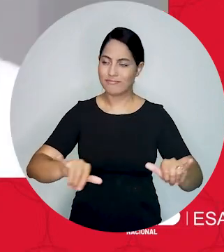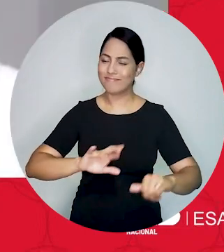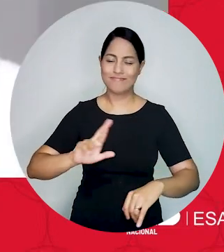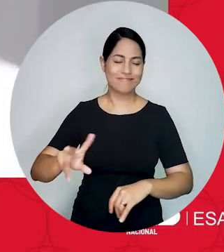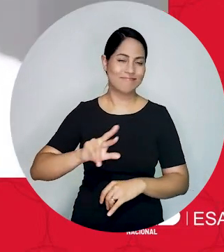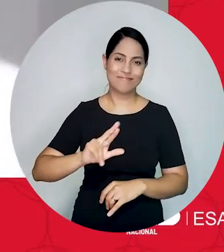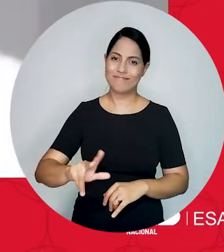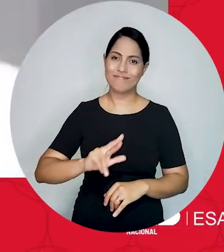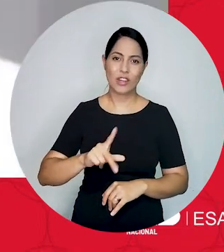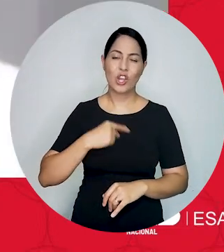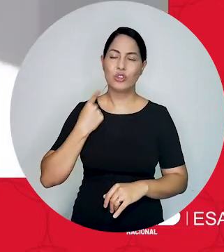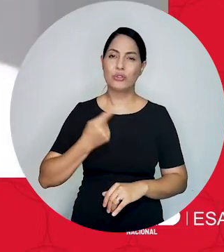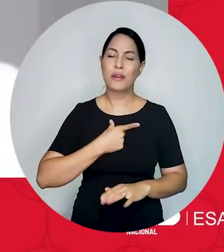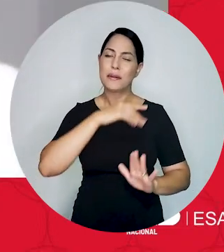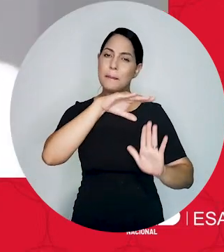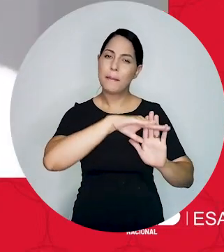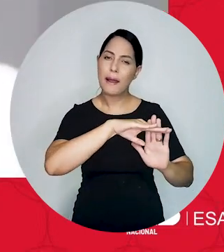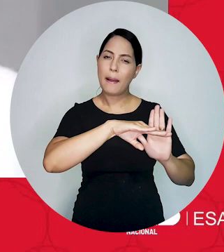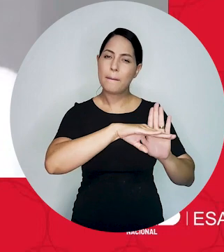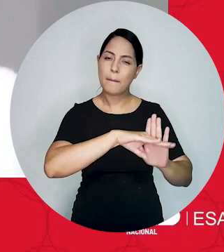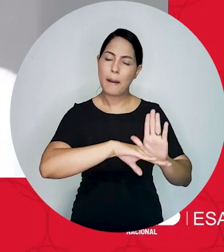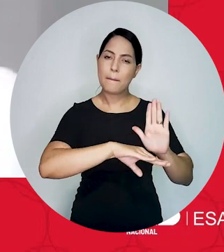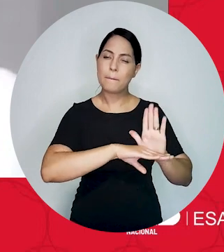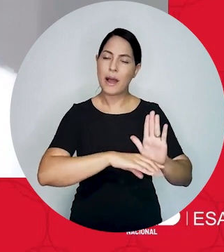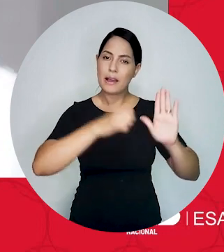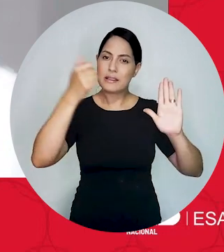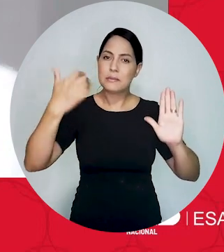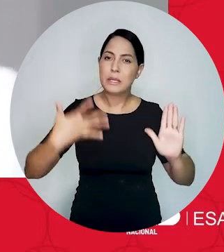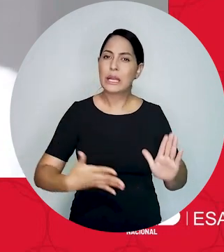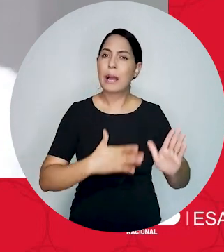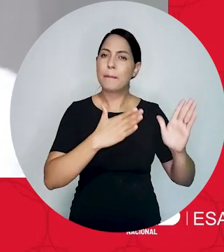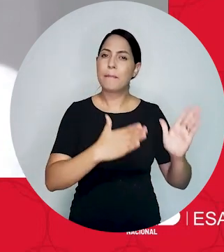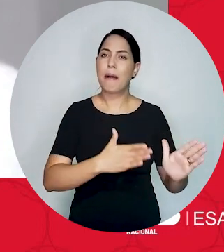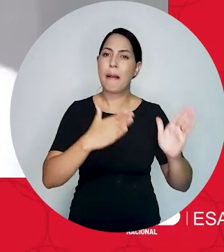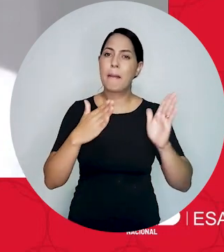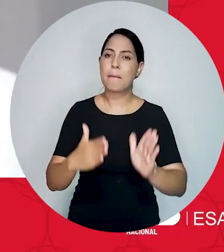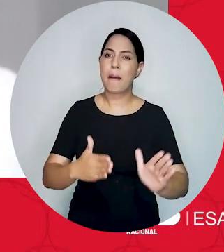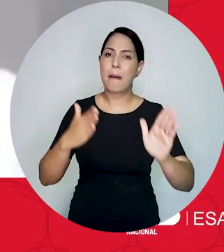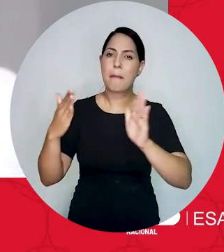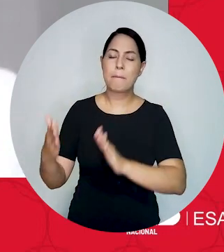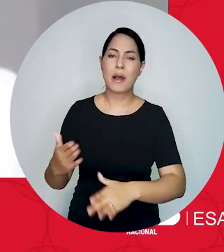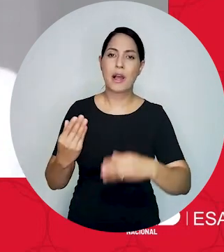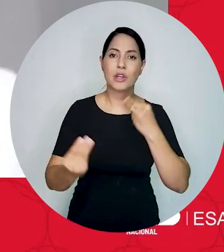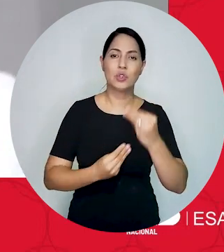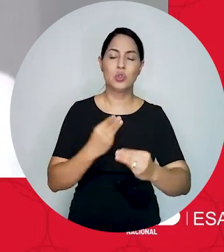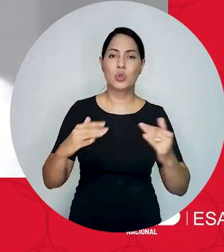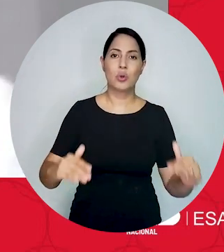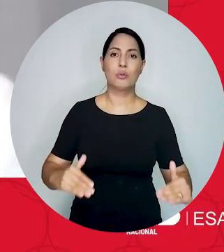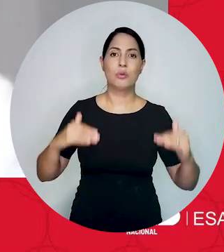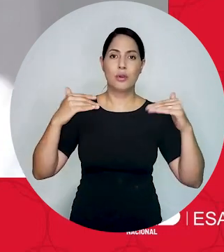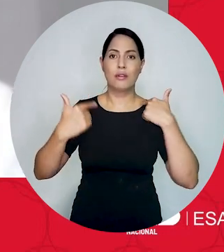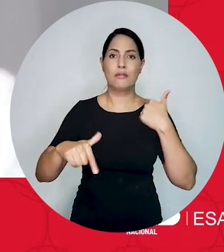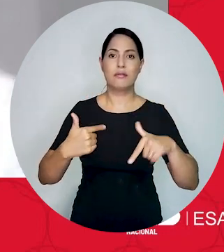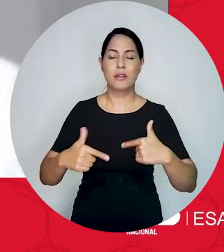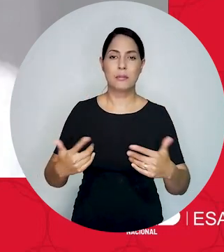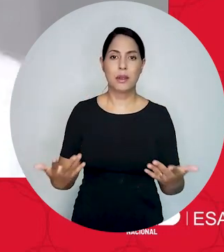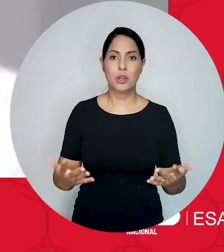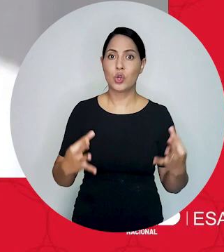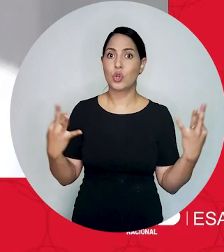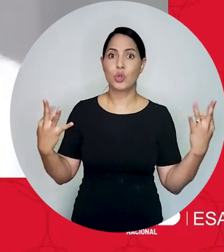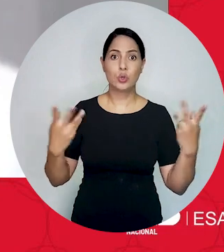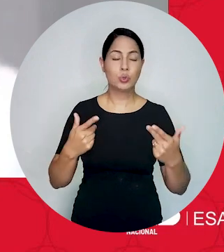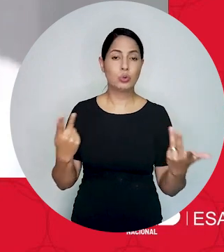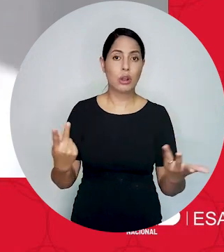método, uma receita de bolo. Não é ensinar vocês um passo a passo do que vocês precisam fazer para ter sucesso